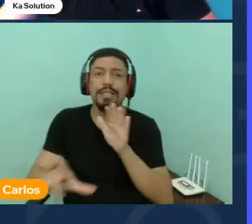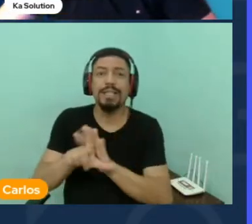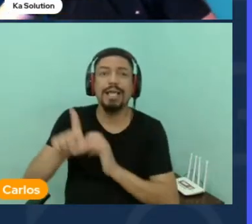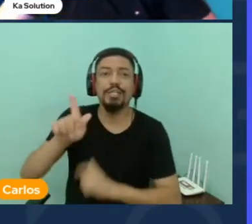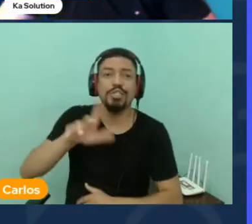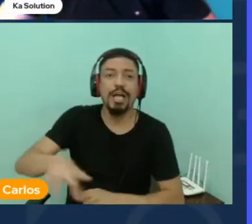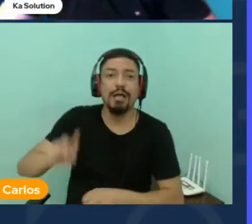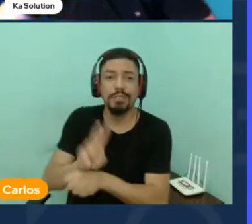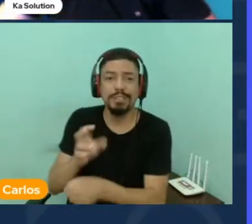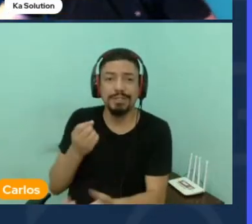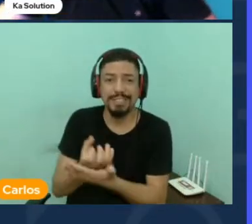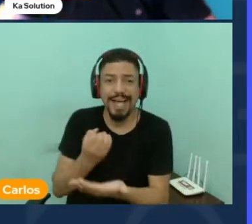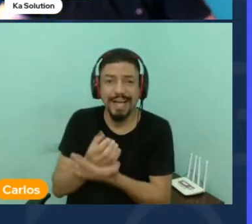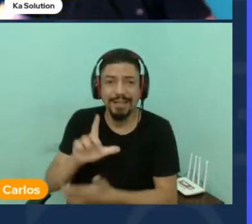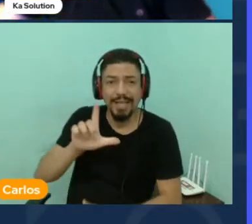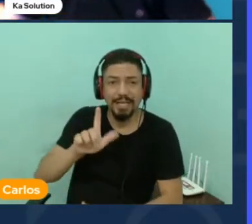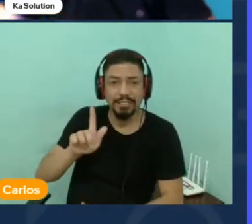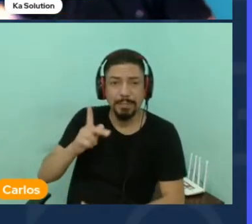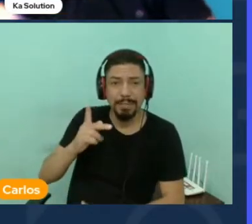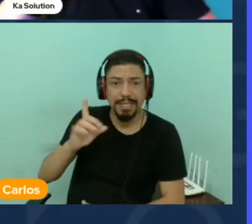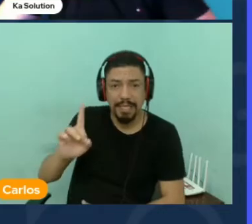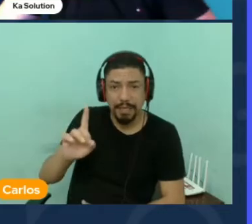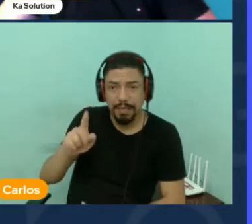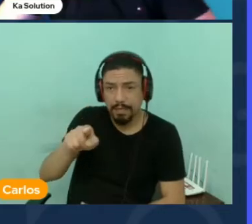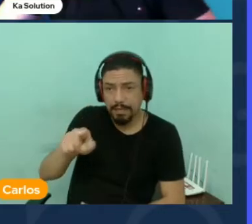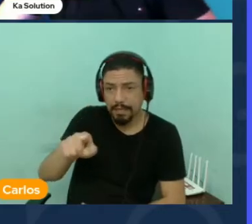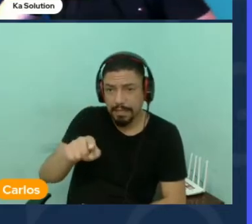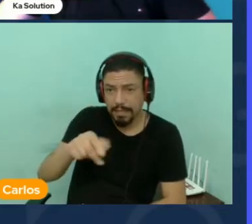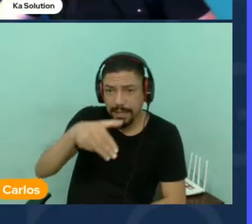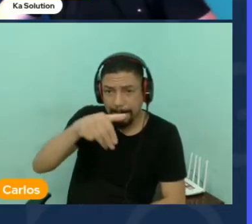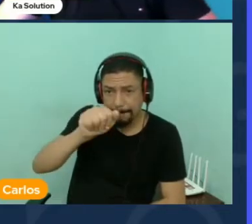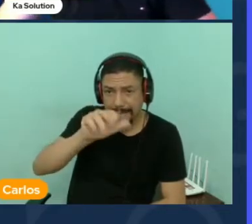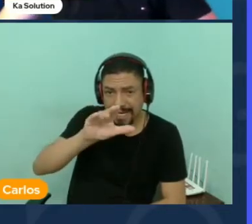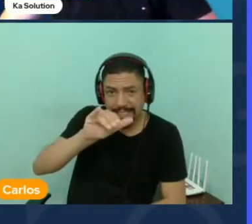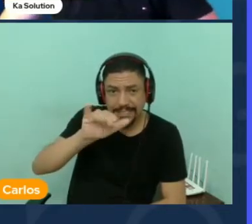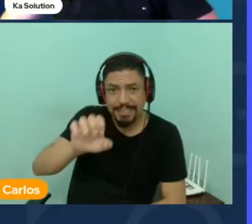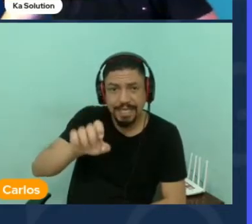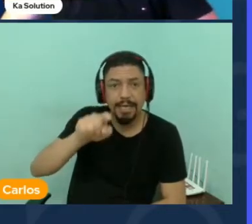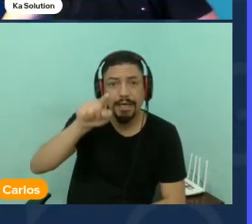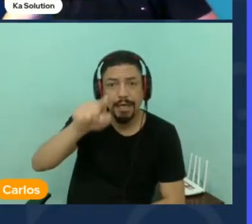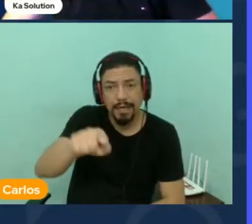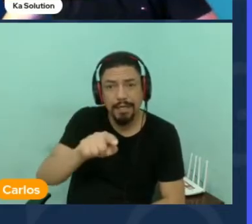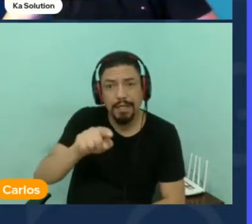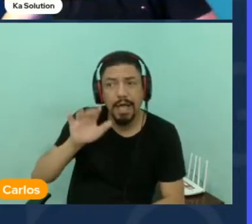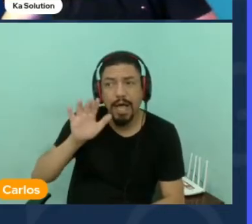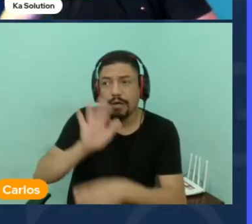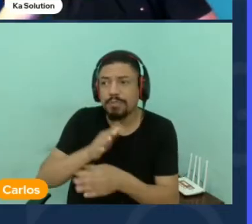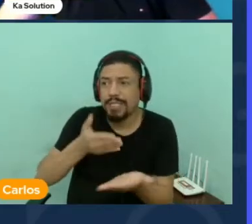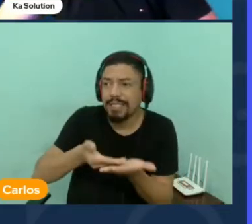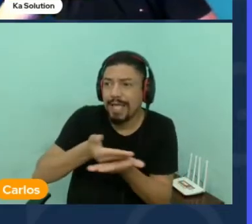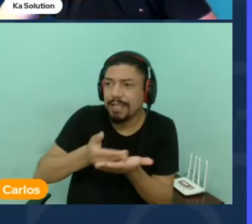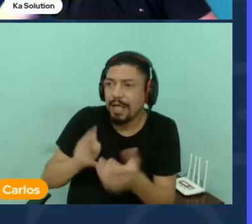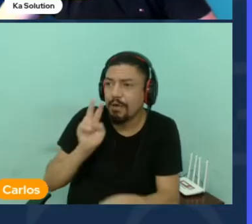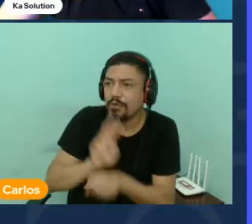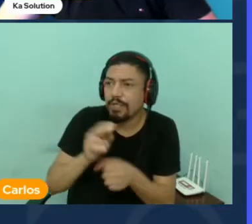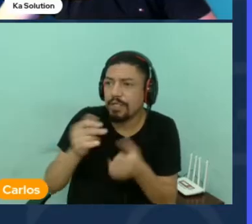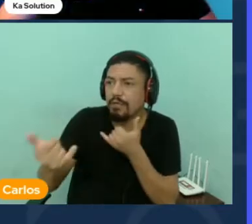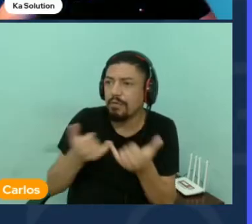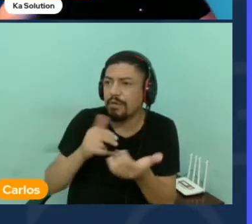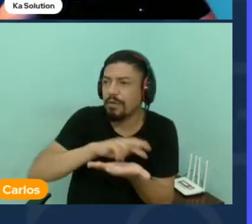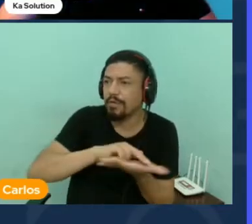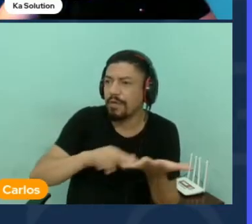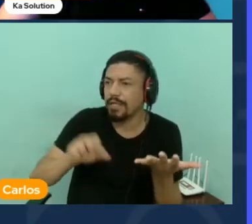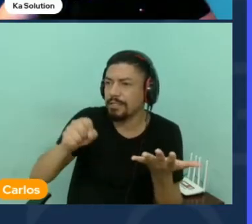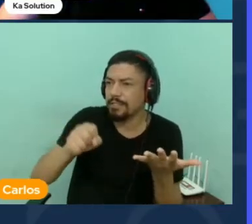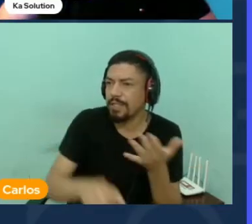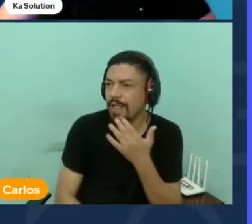preciso garantir privacidade, o Amazon Mace vai ajudar a eu tratar e cuidar dessas informações